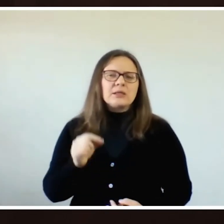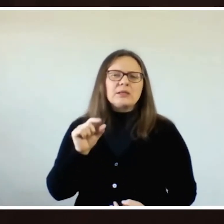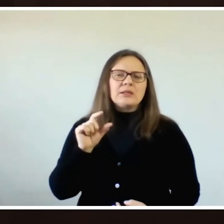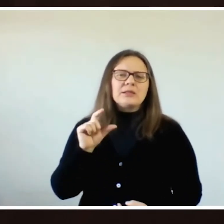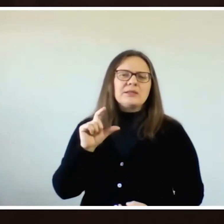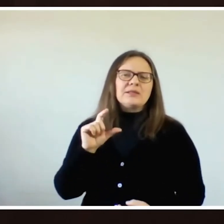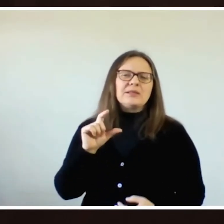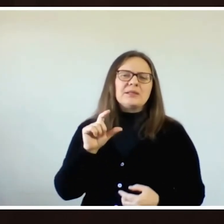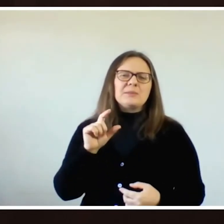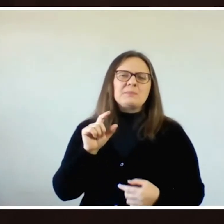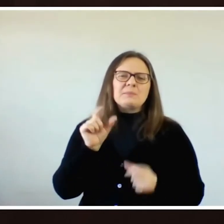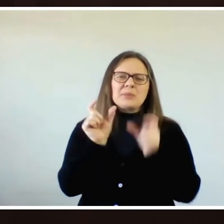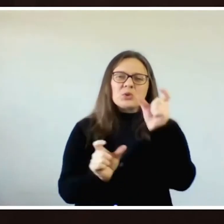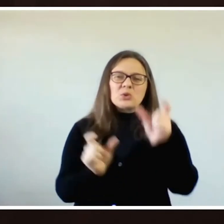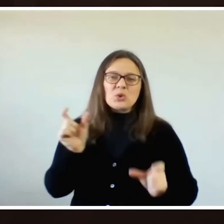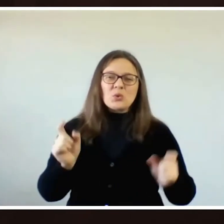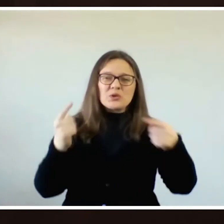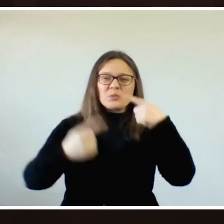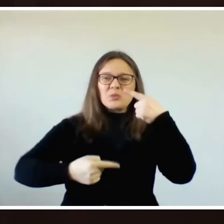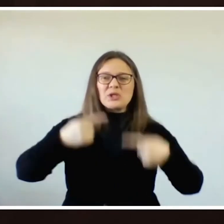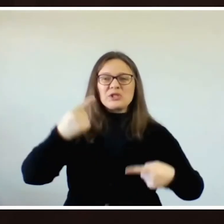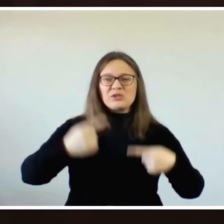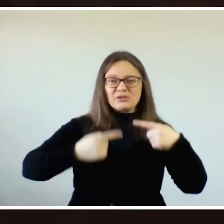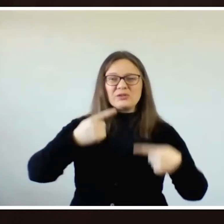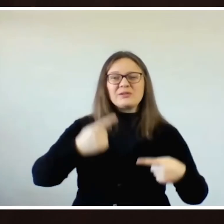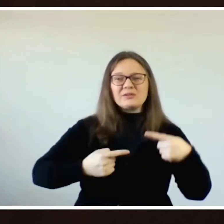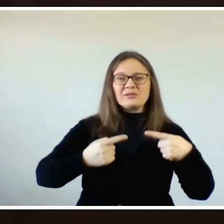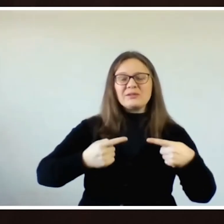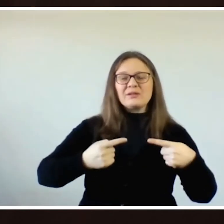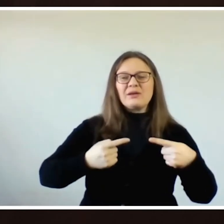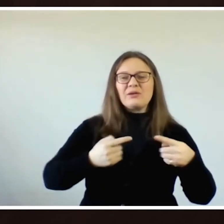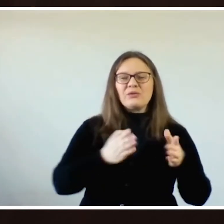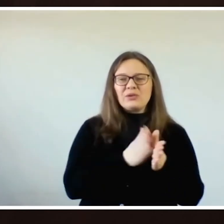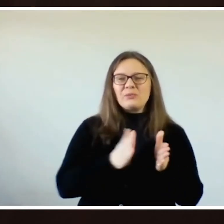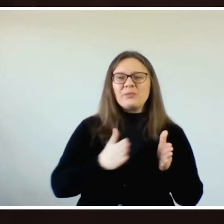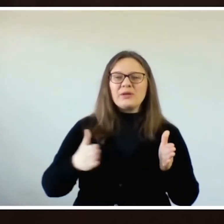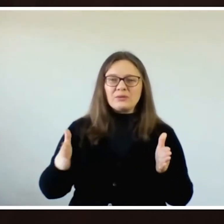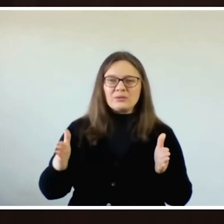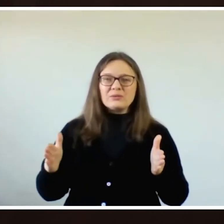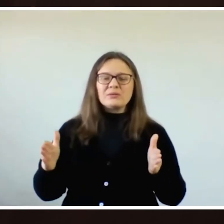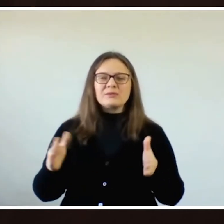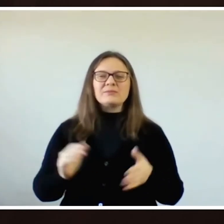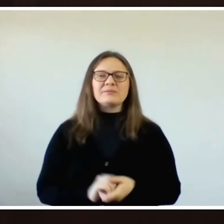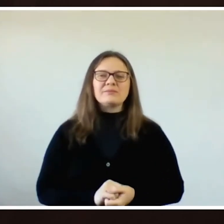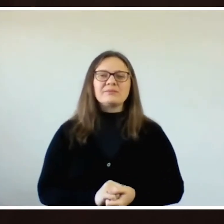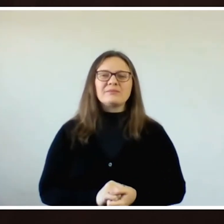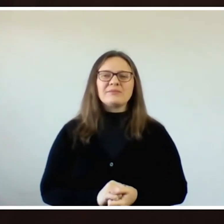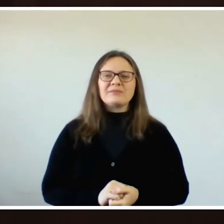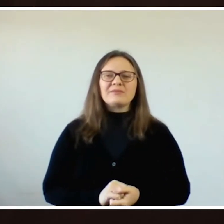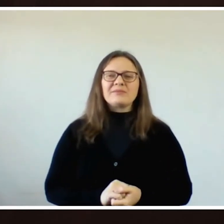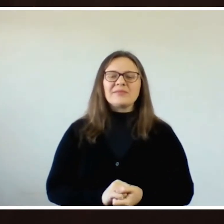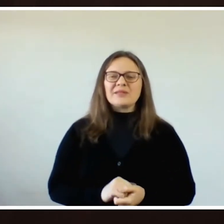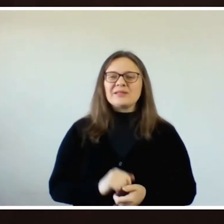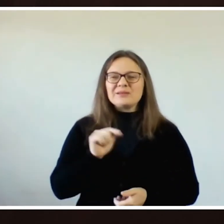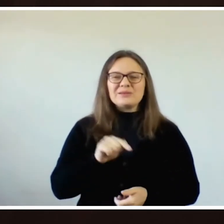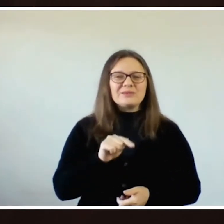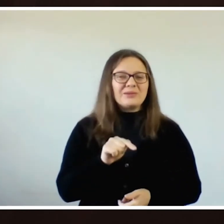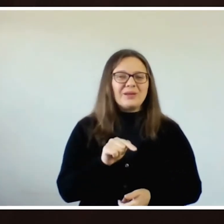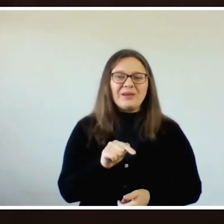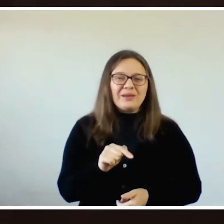poder dominante. Tudo isso é extremamente deplorável e é fruto de sua